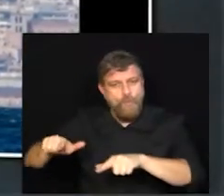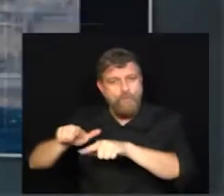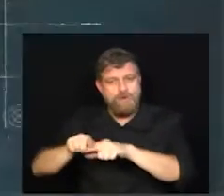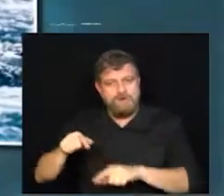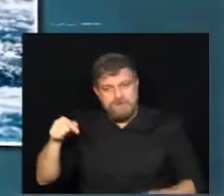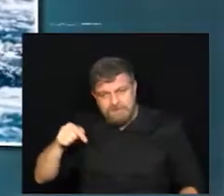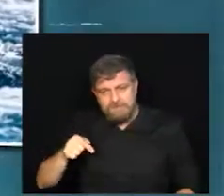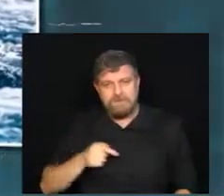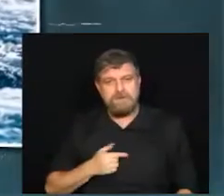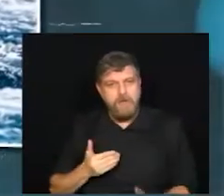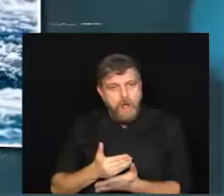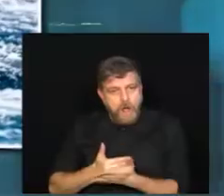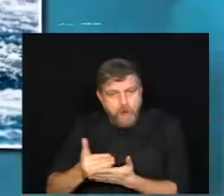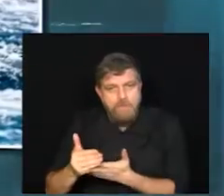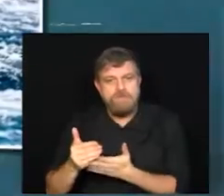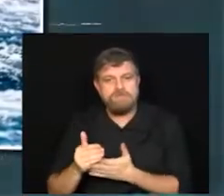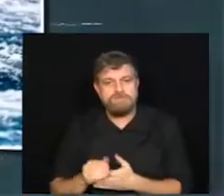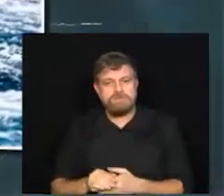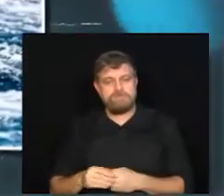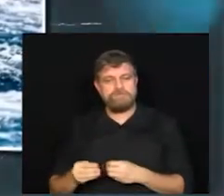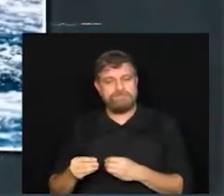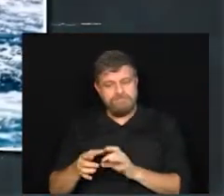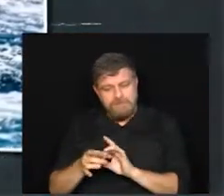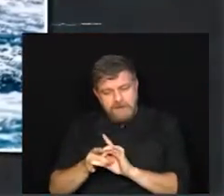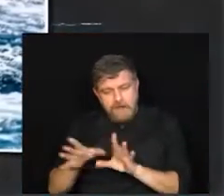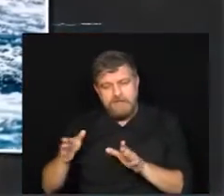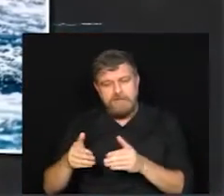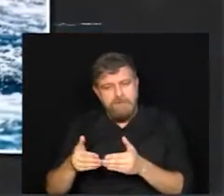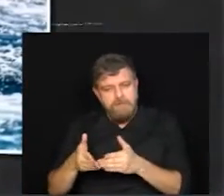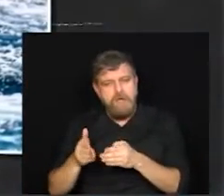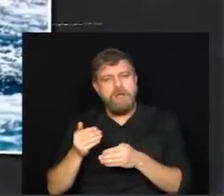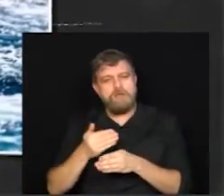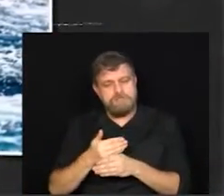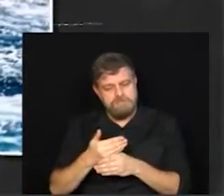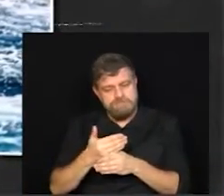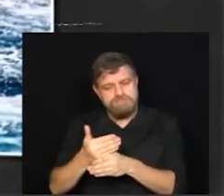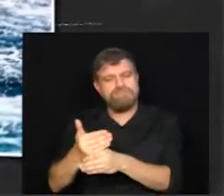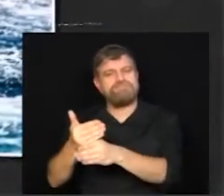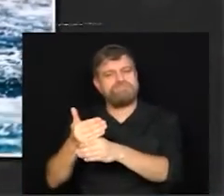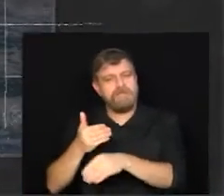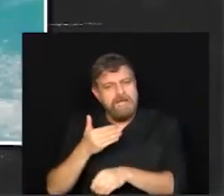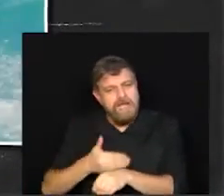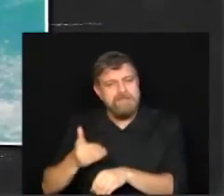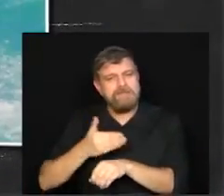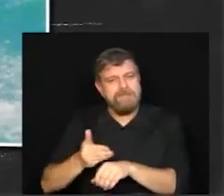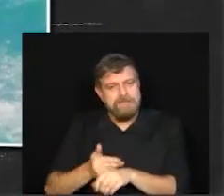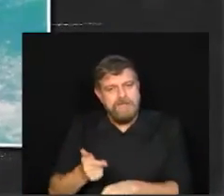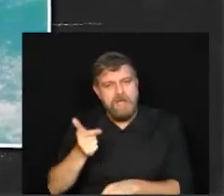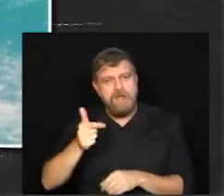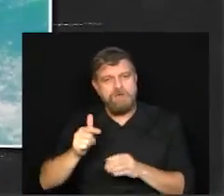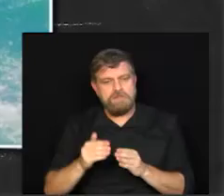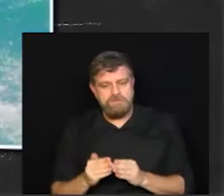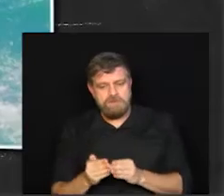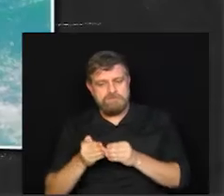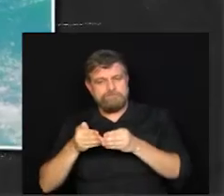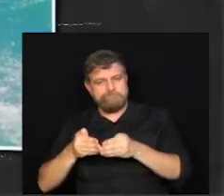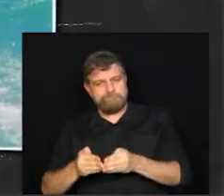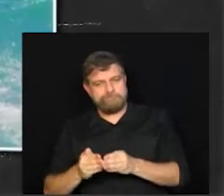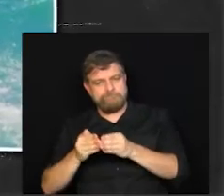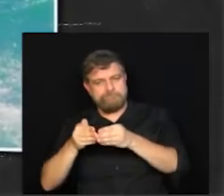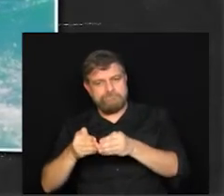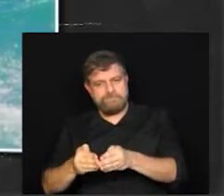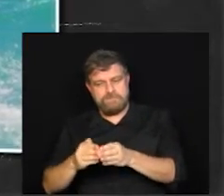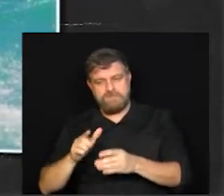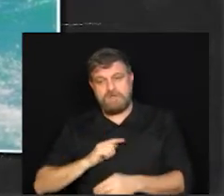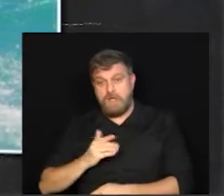E logo quando começou a flexibilizar um pouco, já comecei a navegar. Graças à ajuda desse meu amigo que deixou eu